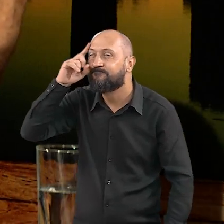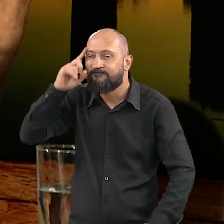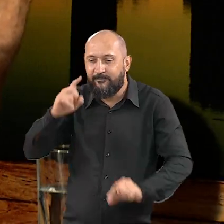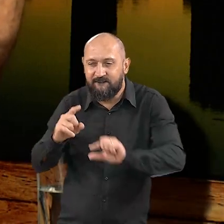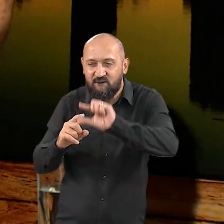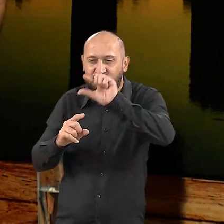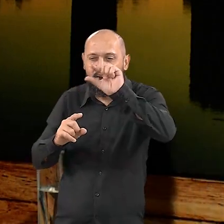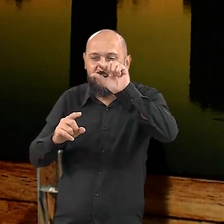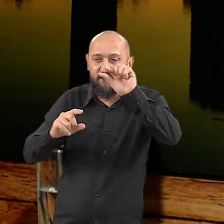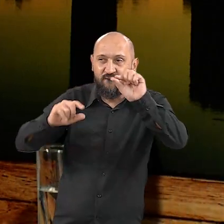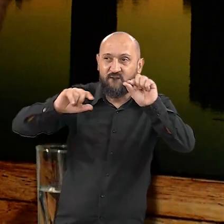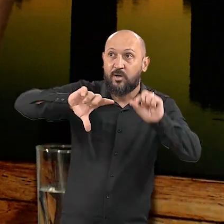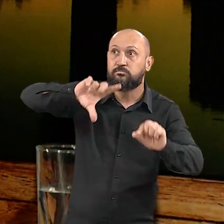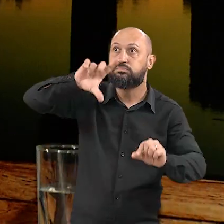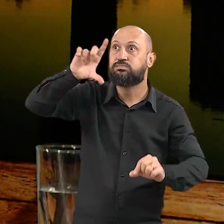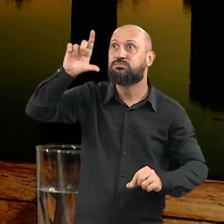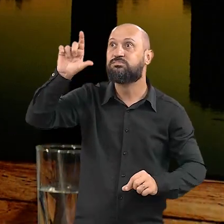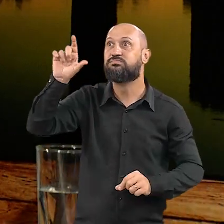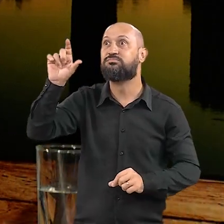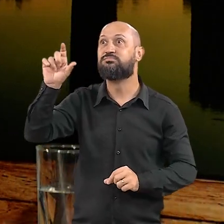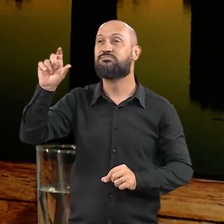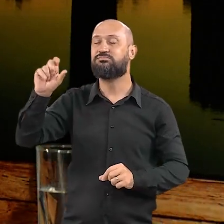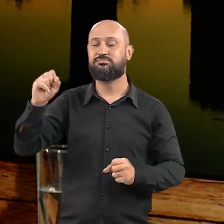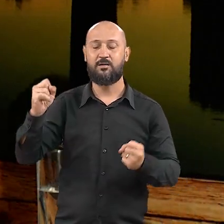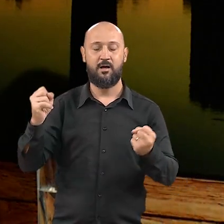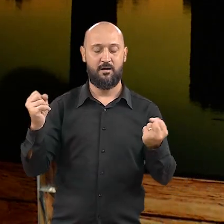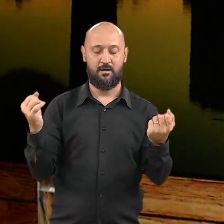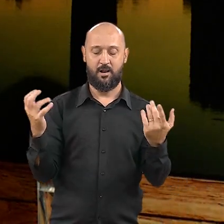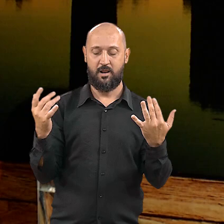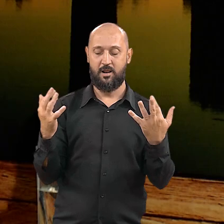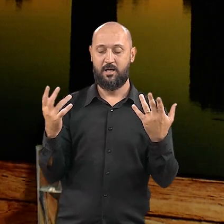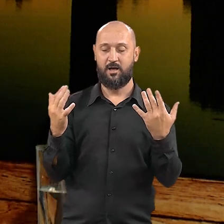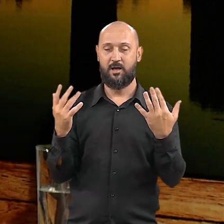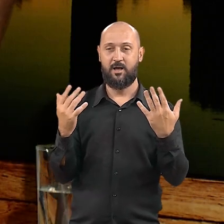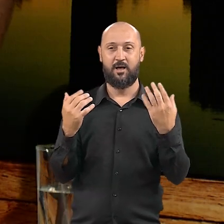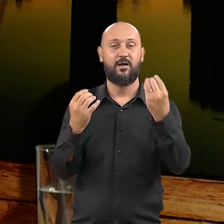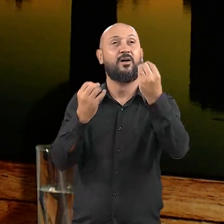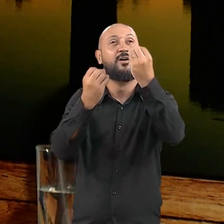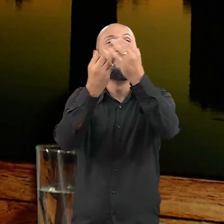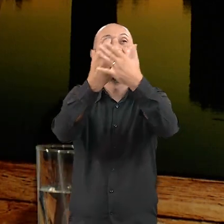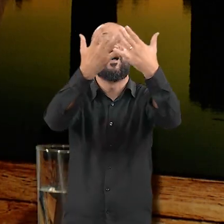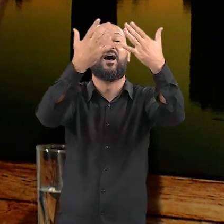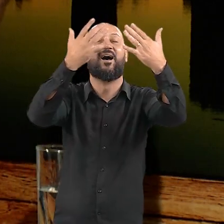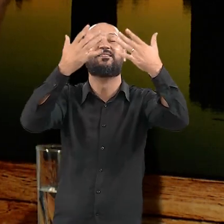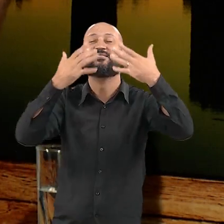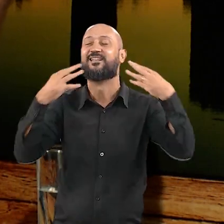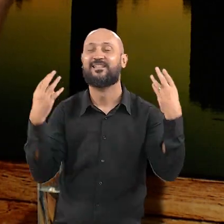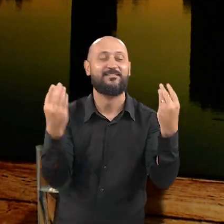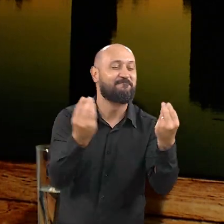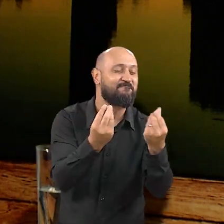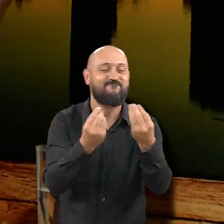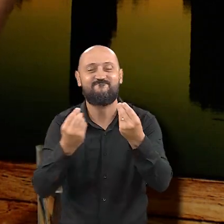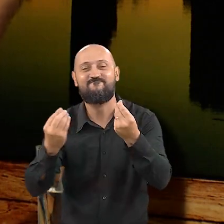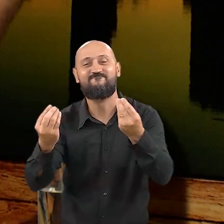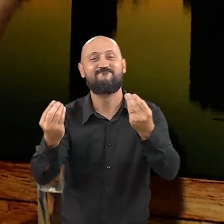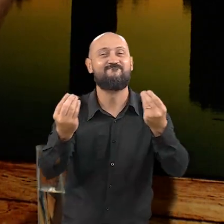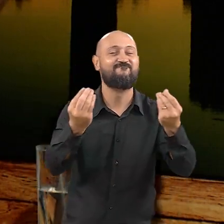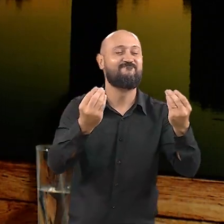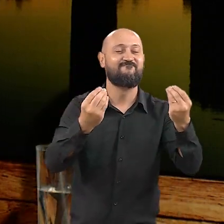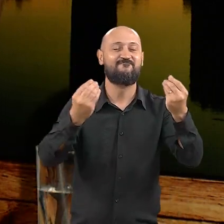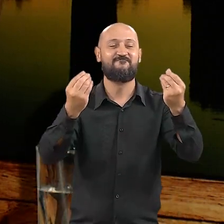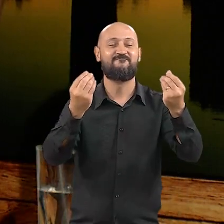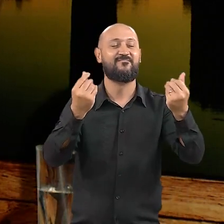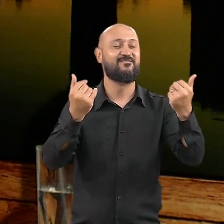minguando, morrendo, sem teu calor, tua luz, teu sabor,